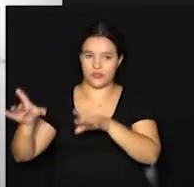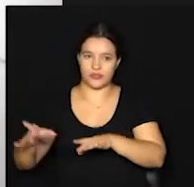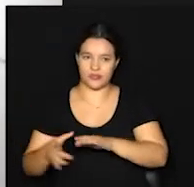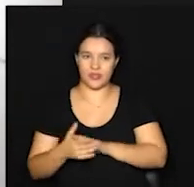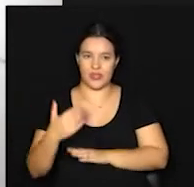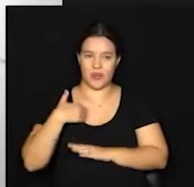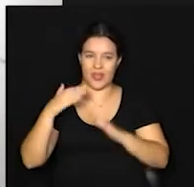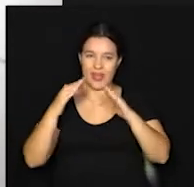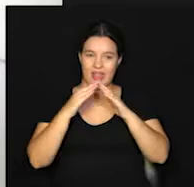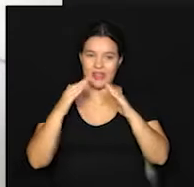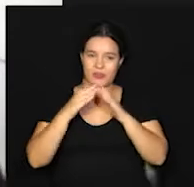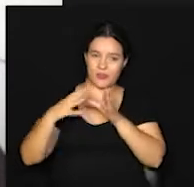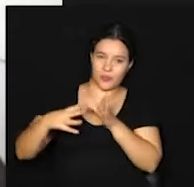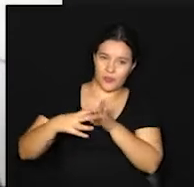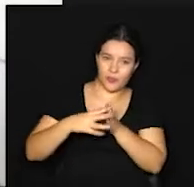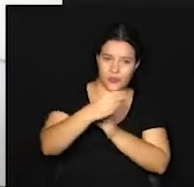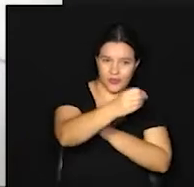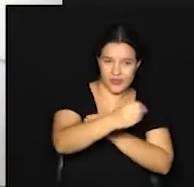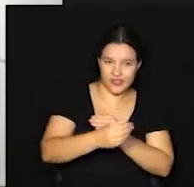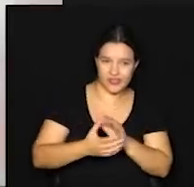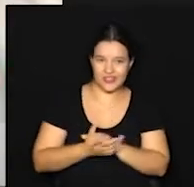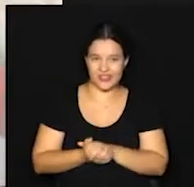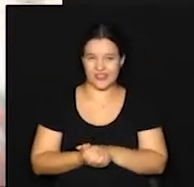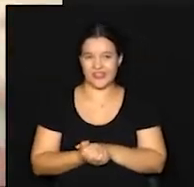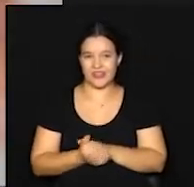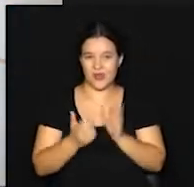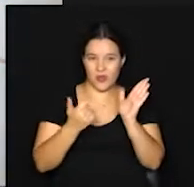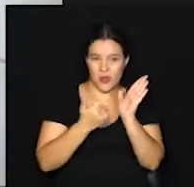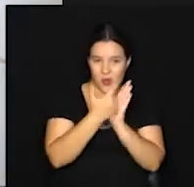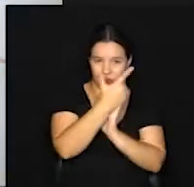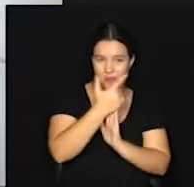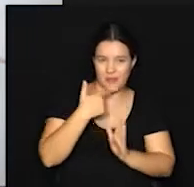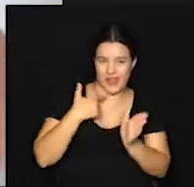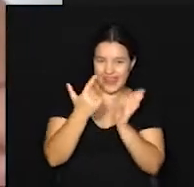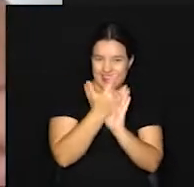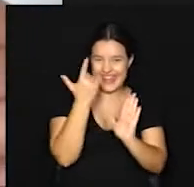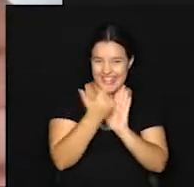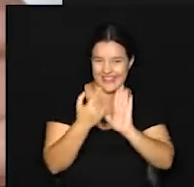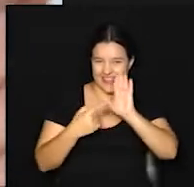de casa, né, outro spoiler do livro, gente, quem for comprar meu livro, tá aqui, ó,